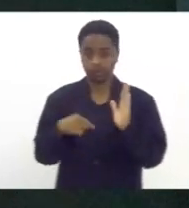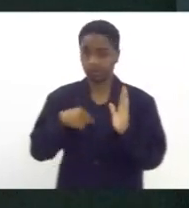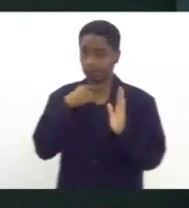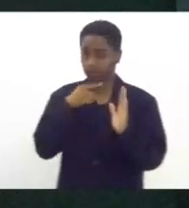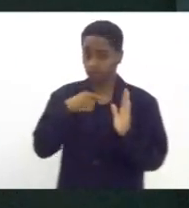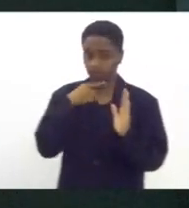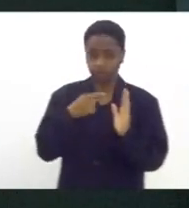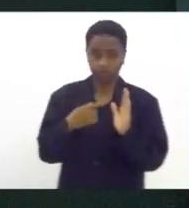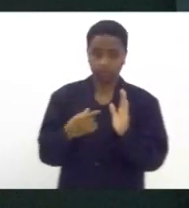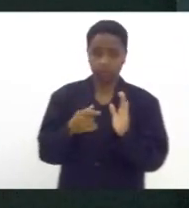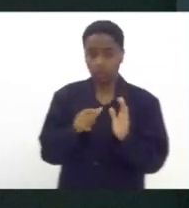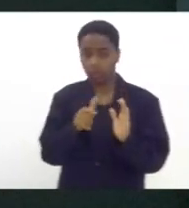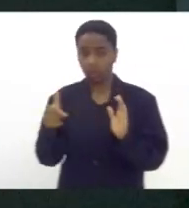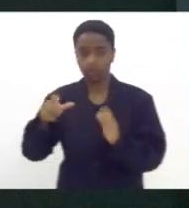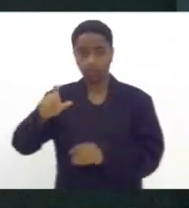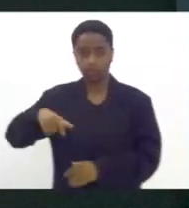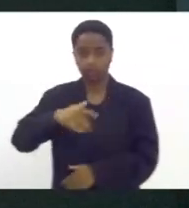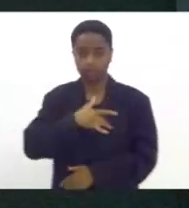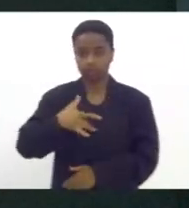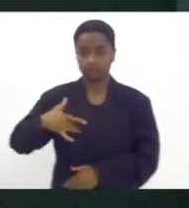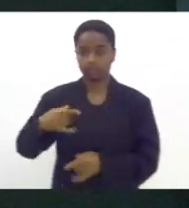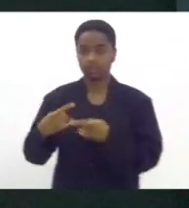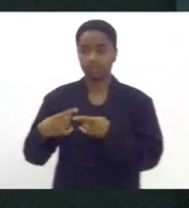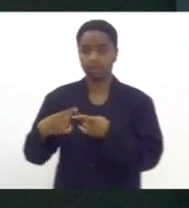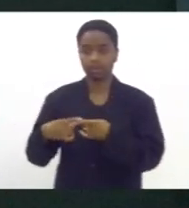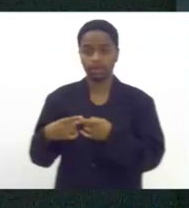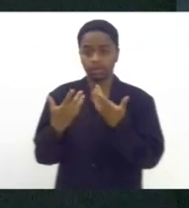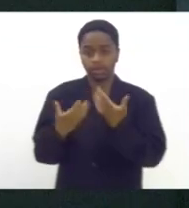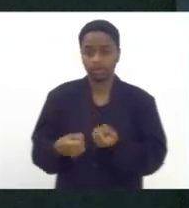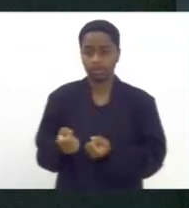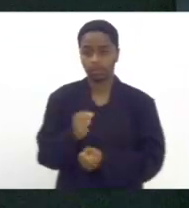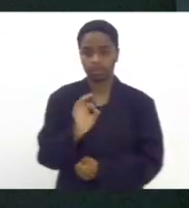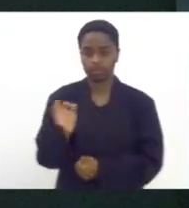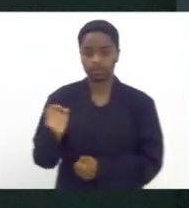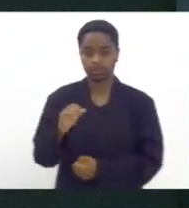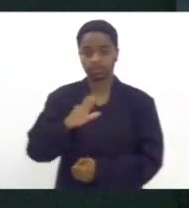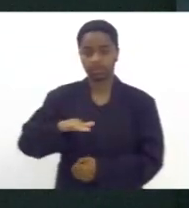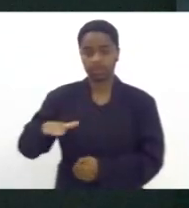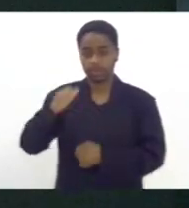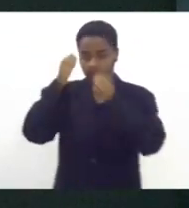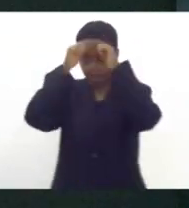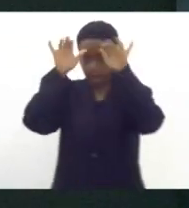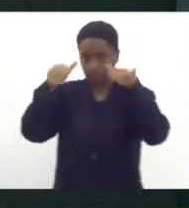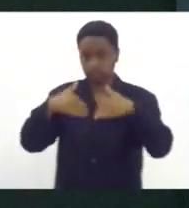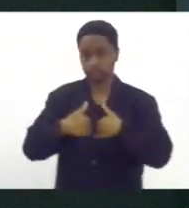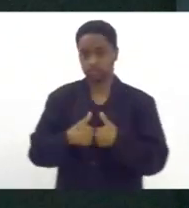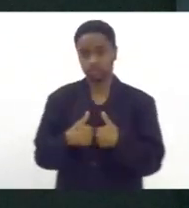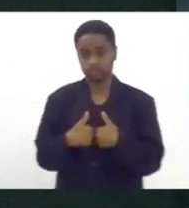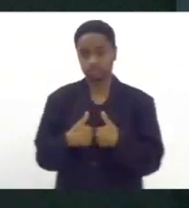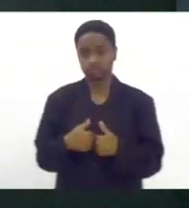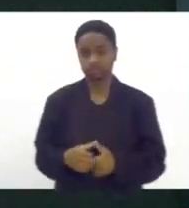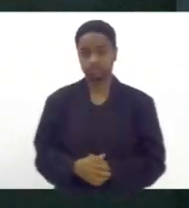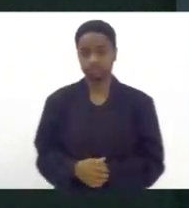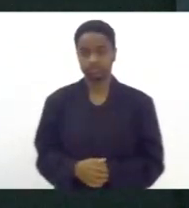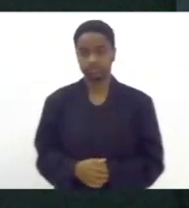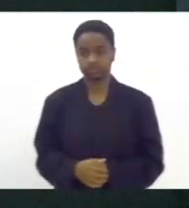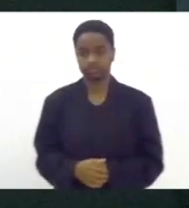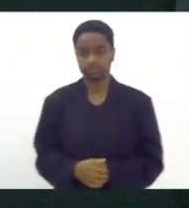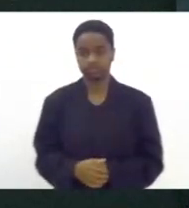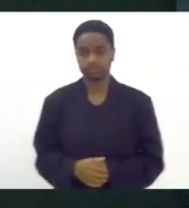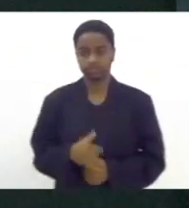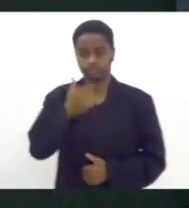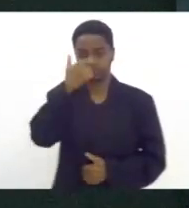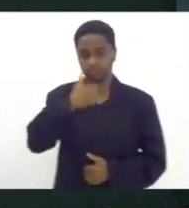fazer outro plano porque ele simplesmente não aceitam crianças autistas no momento me chamo